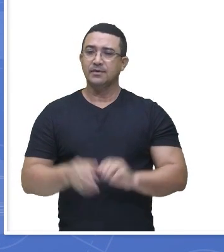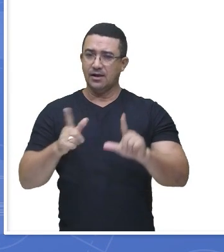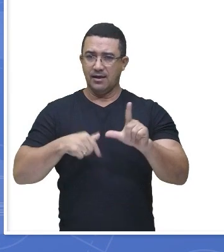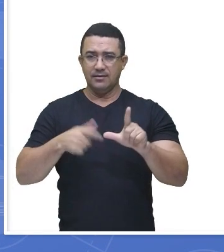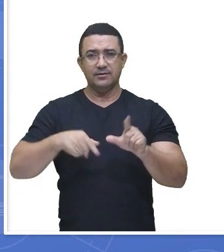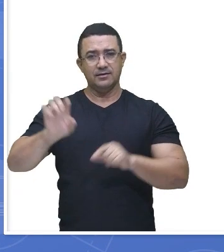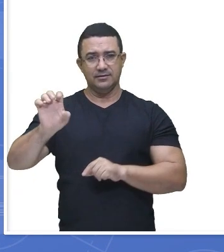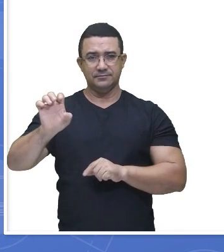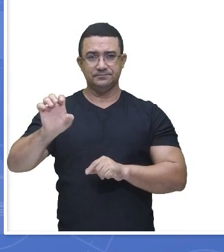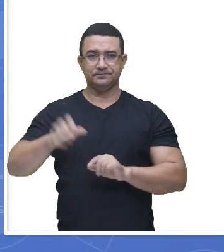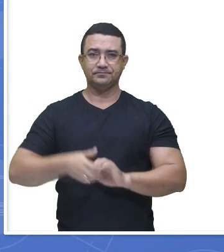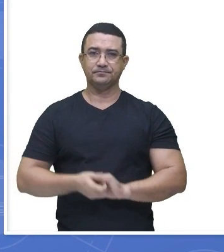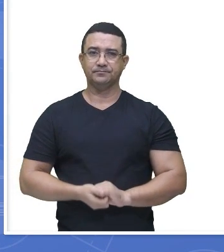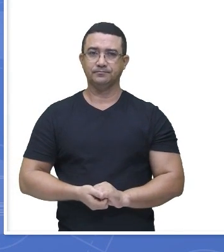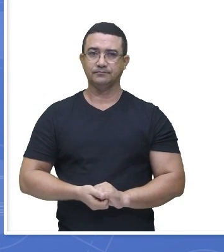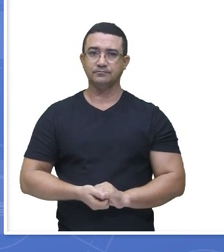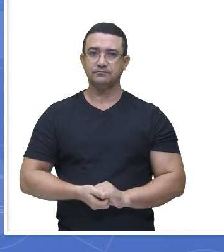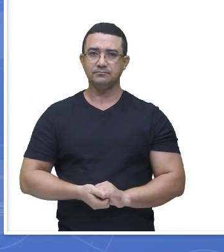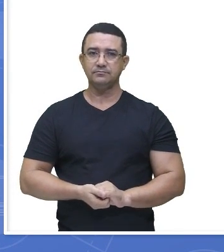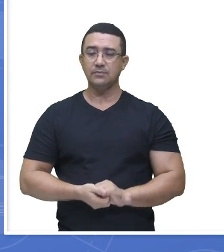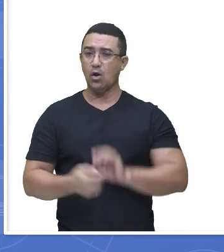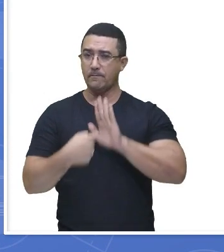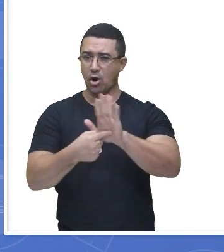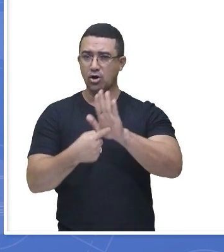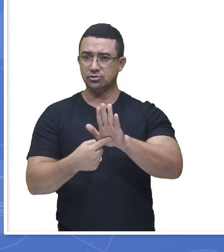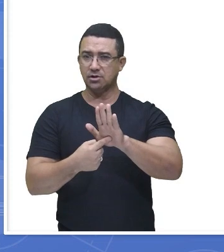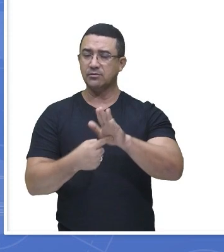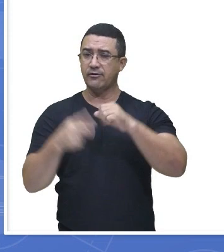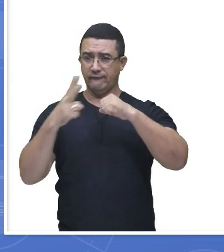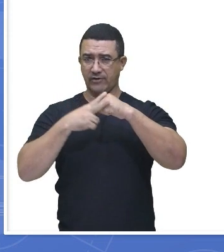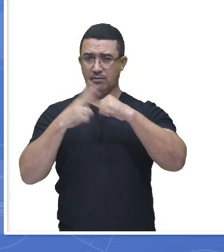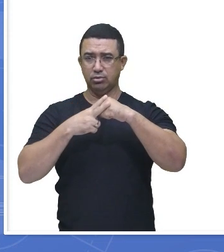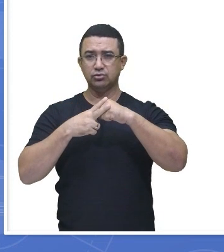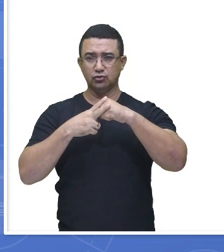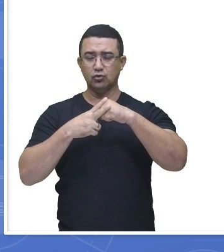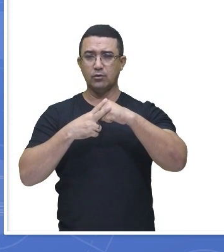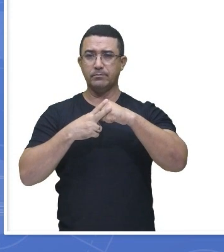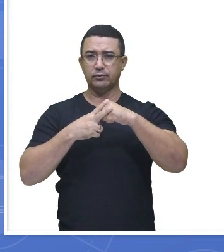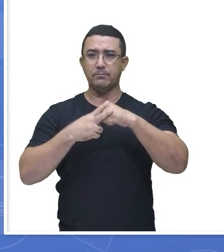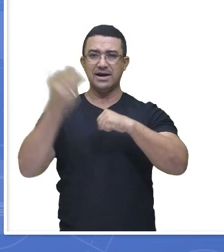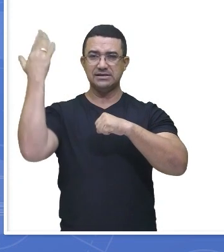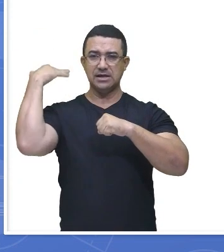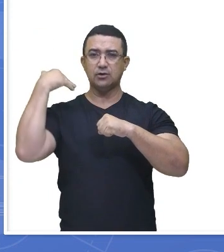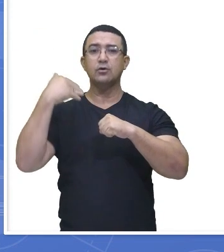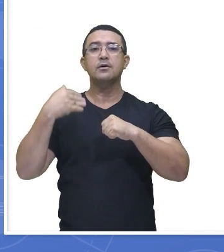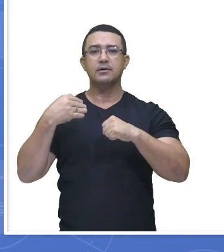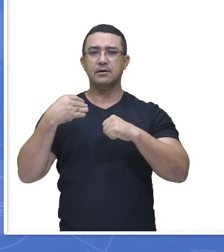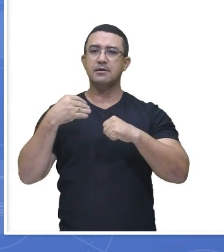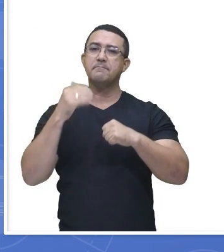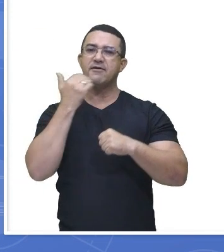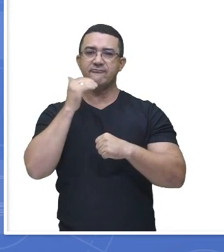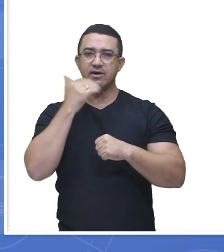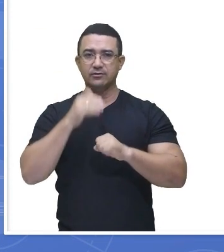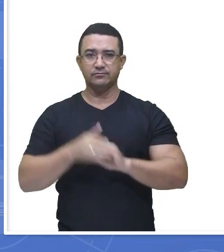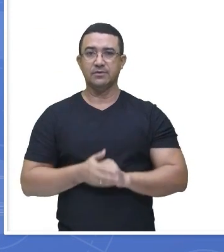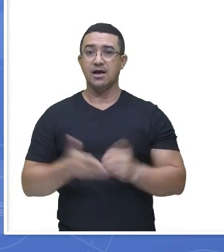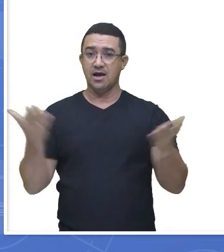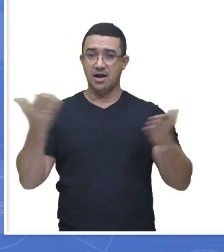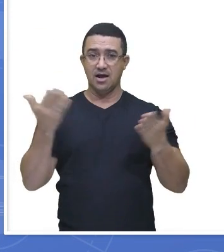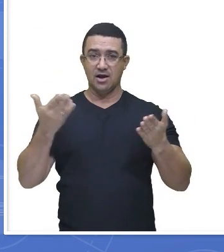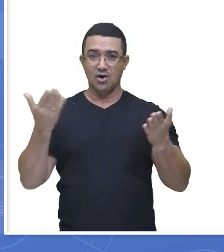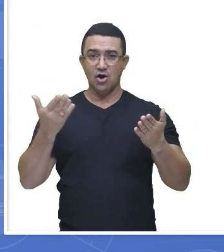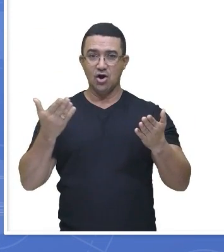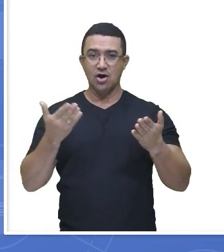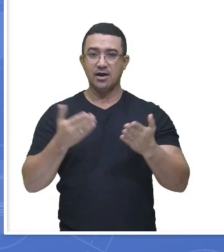Letra E. E aqui a presença do pretérito imperfeito, ok? Convido vocês agora para a